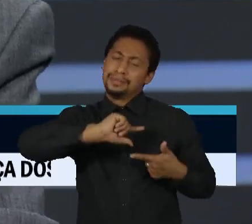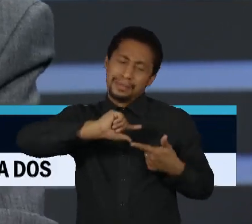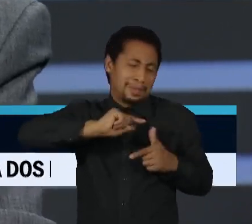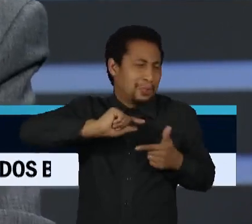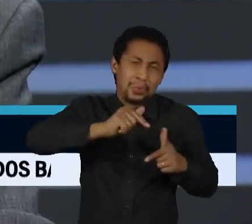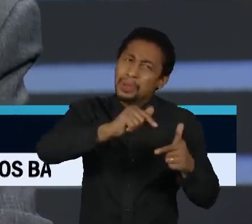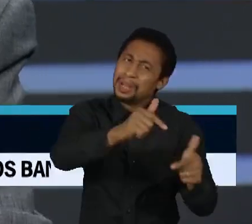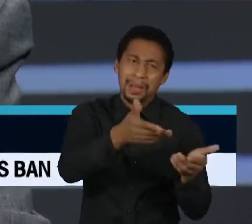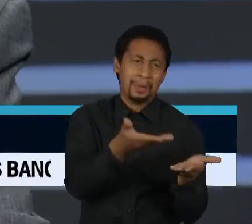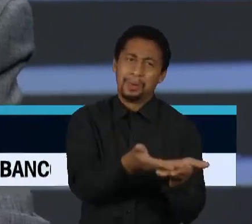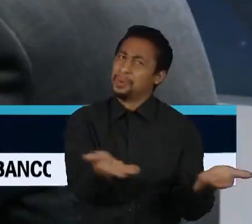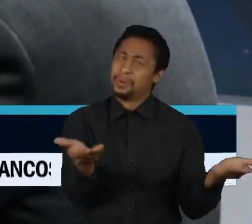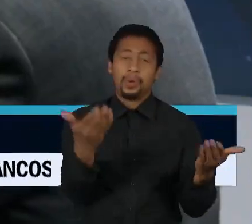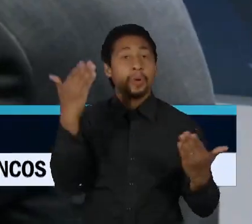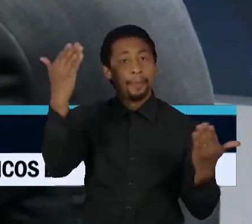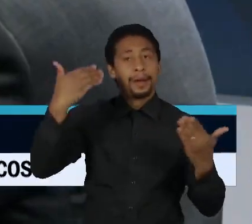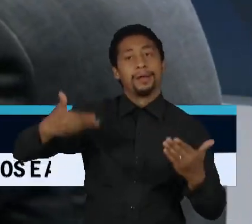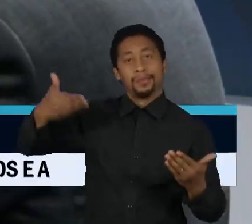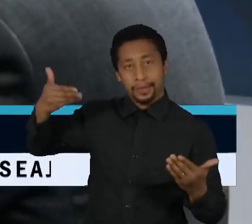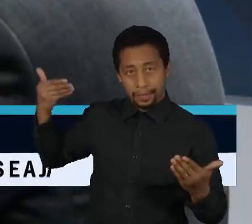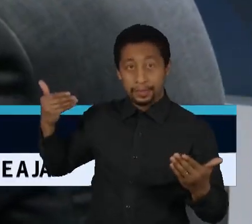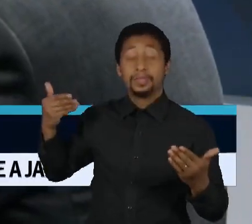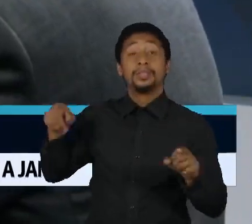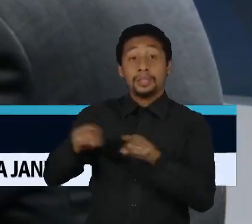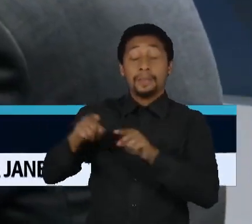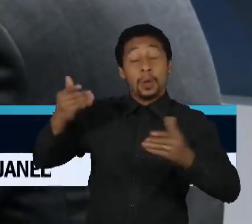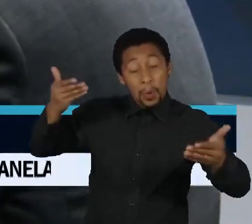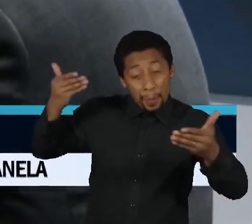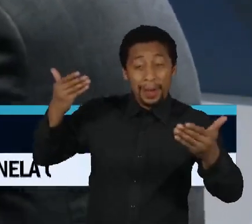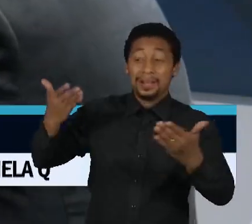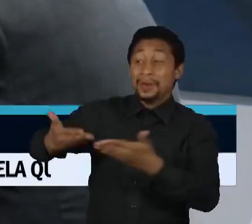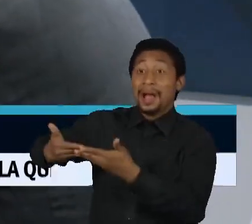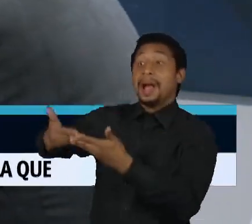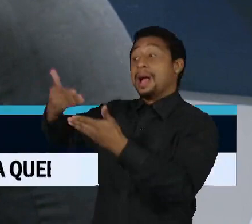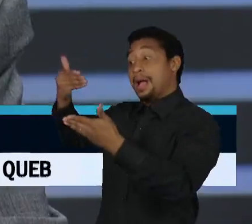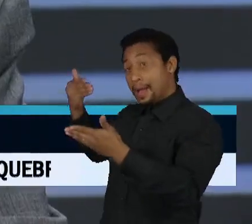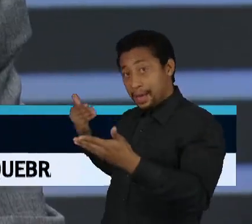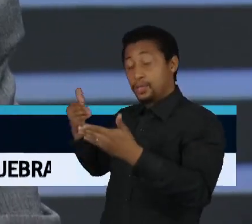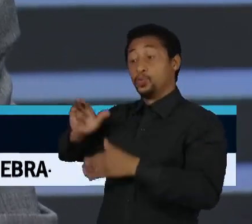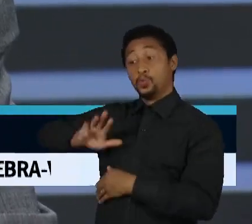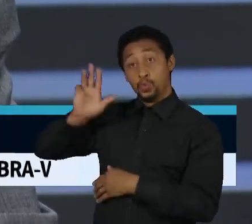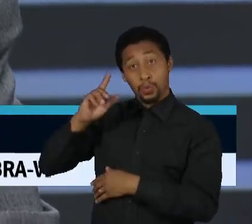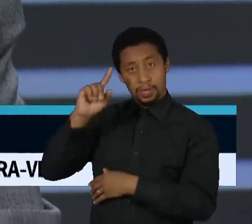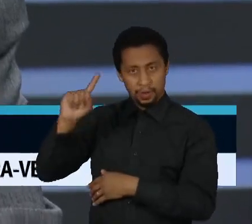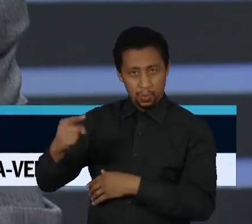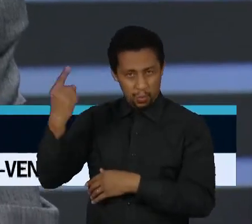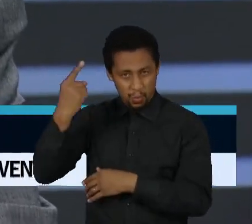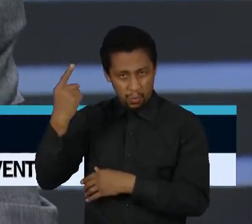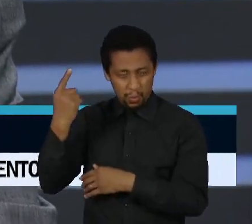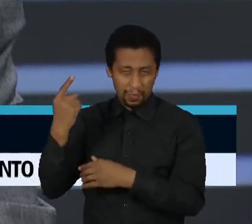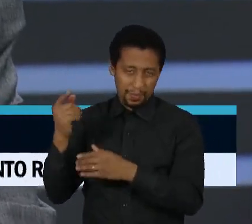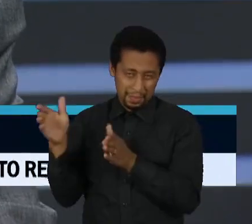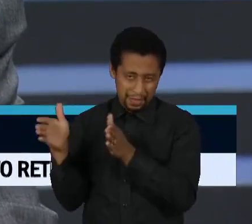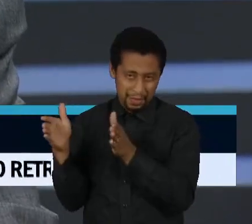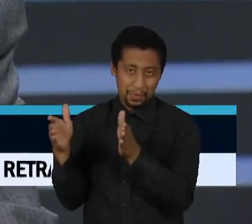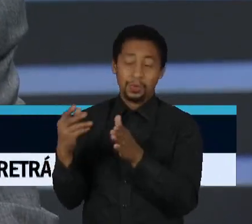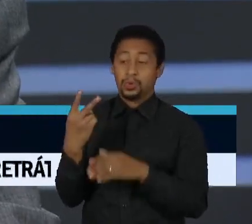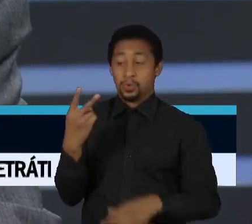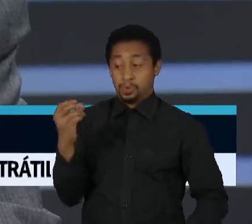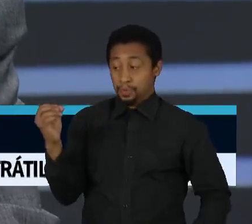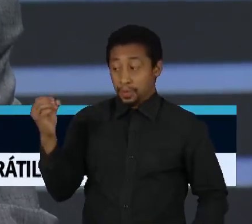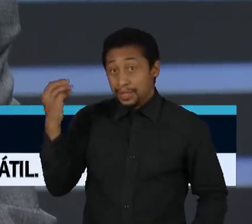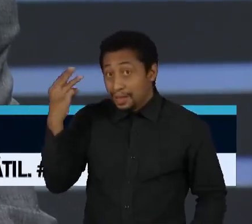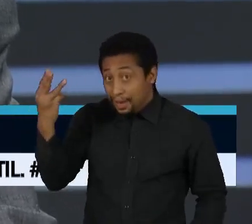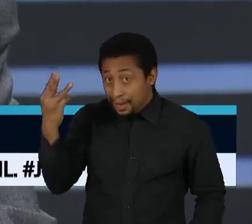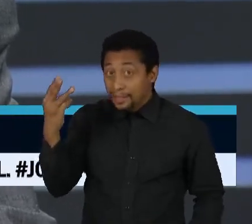e mais ainda do que era o Congresso no governo Lula 1. Né? É bom lembrar que no governo Lula 1, em 2003, o presidente eleito pela Câmara dos